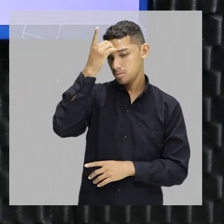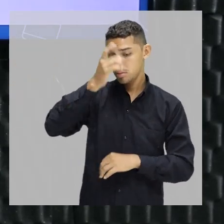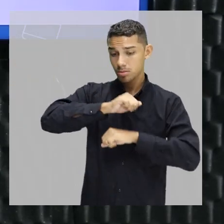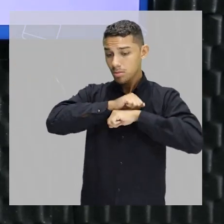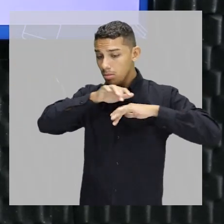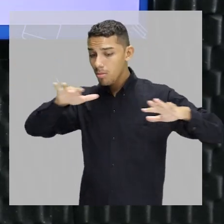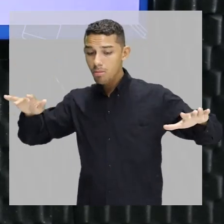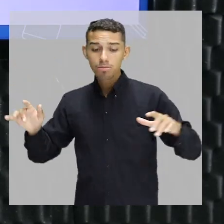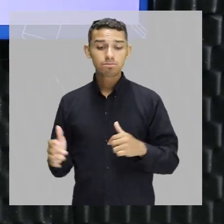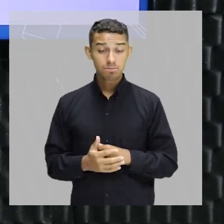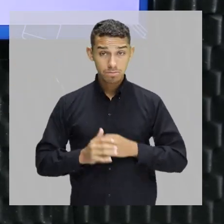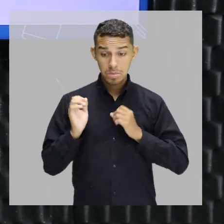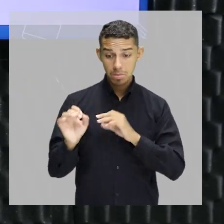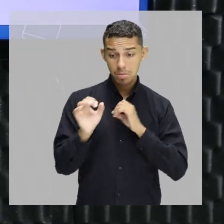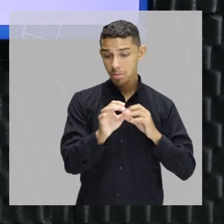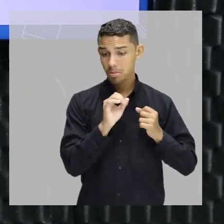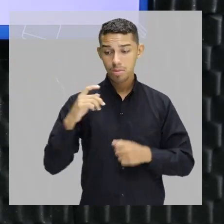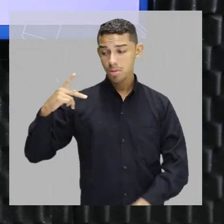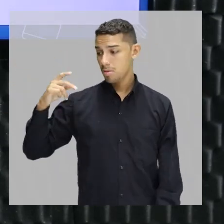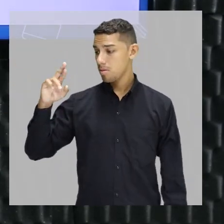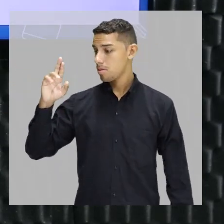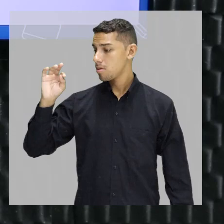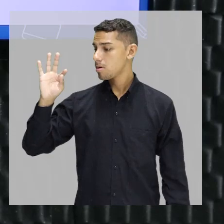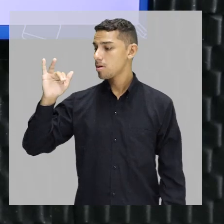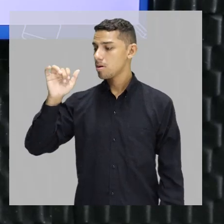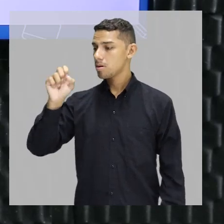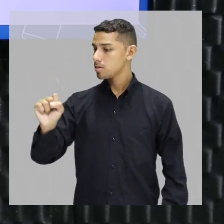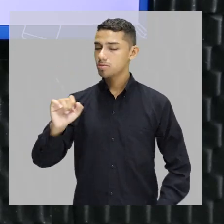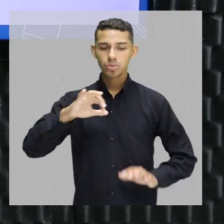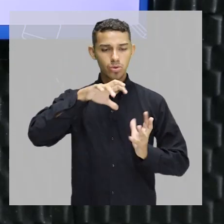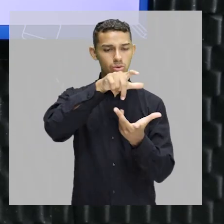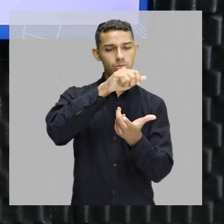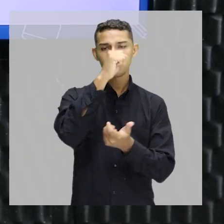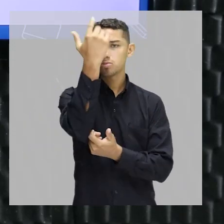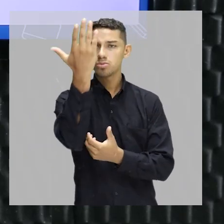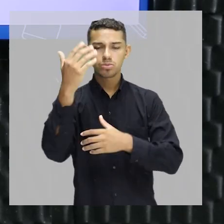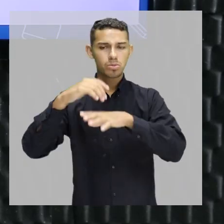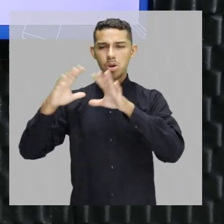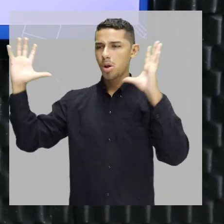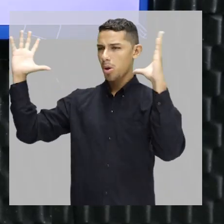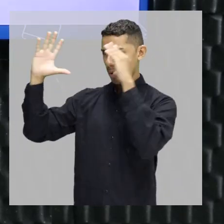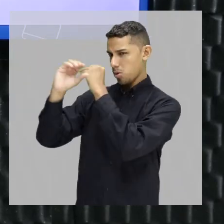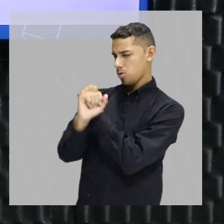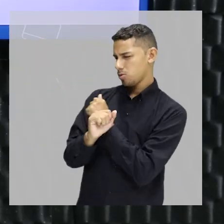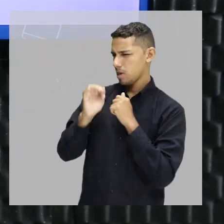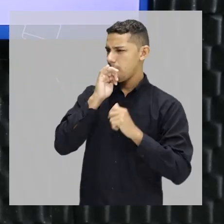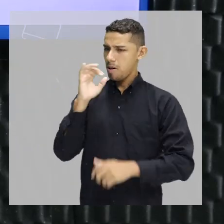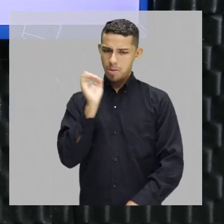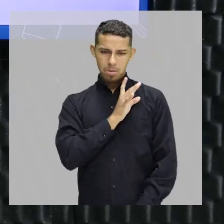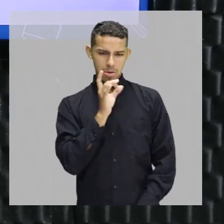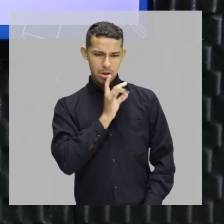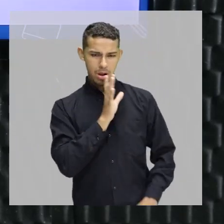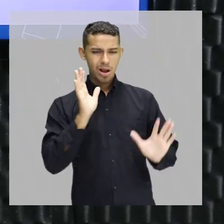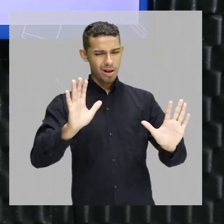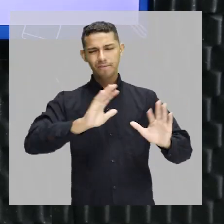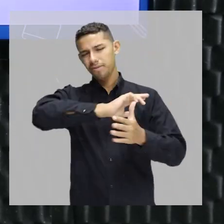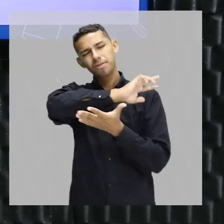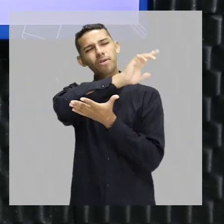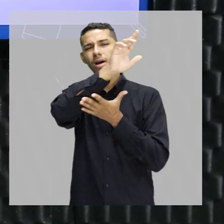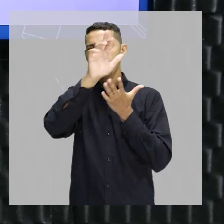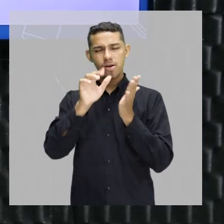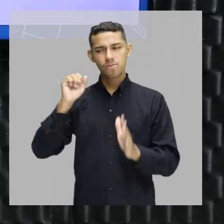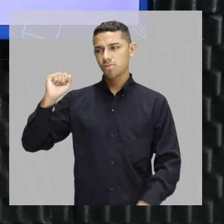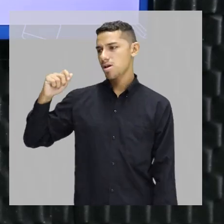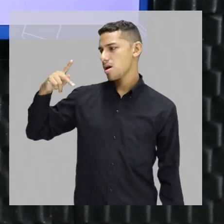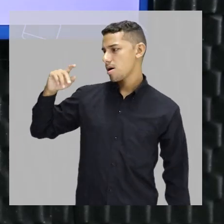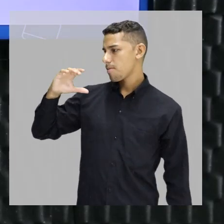que isso seria portais para um mundo sombrio, um mundo de trevas, enfim, uma série de fake news